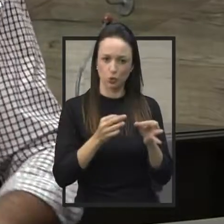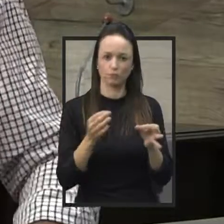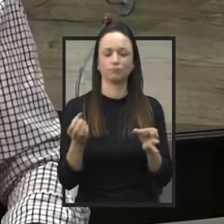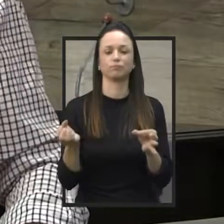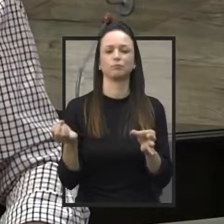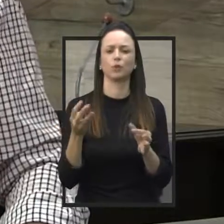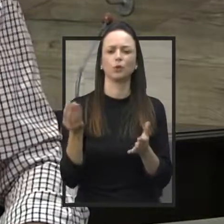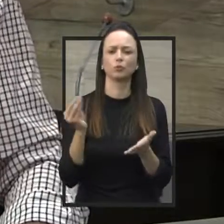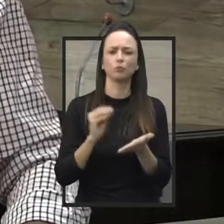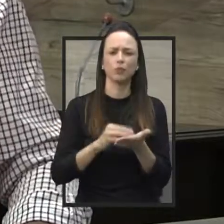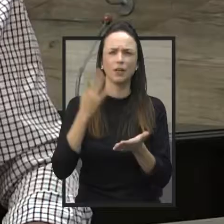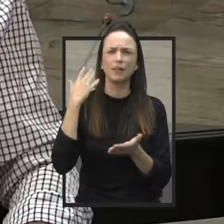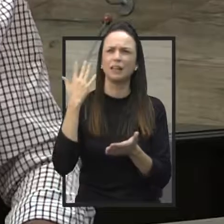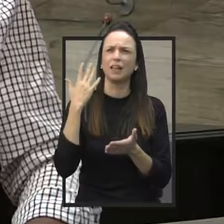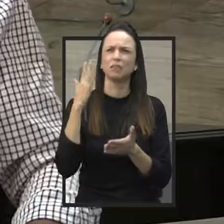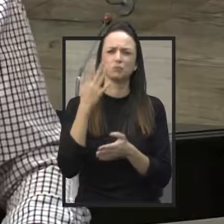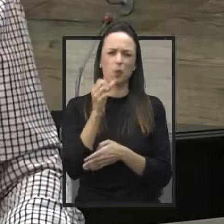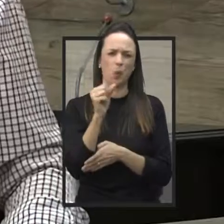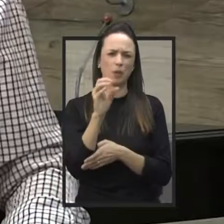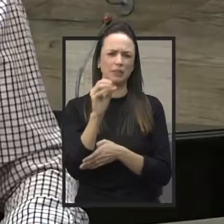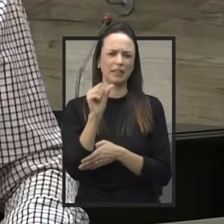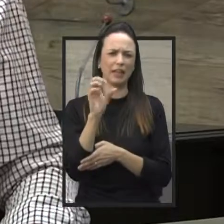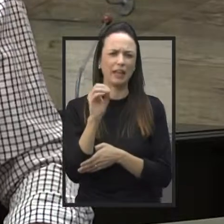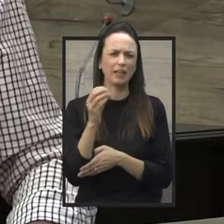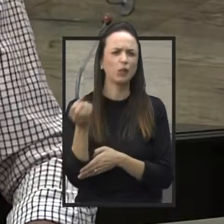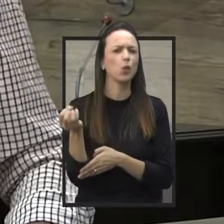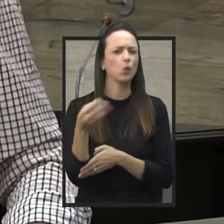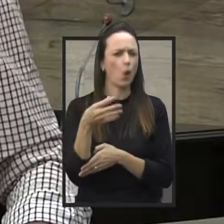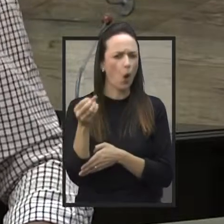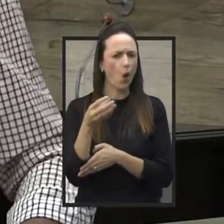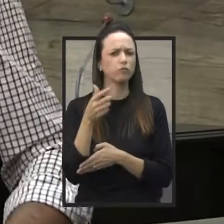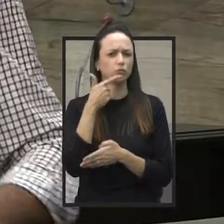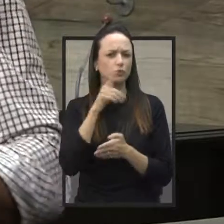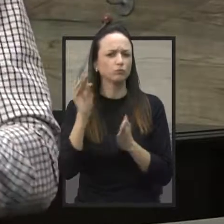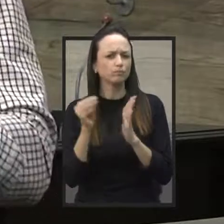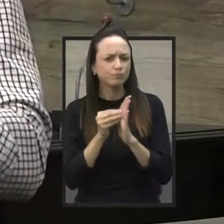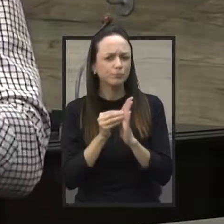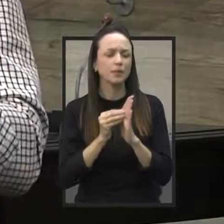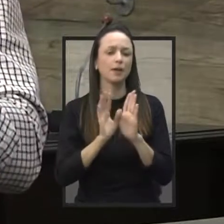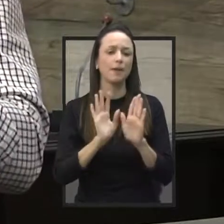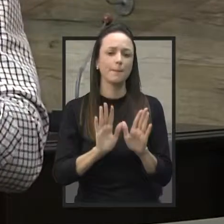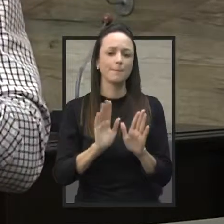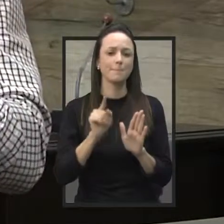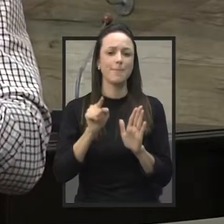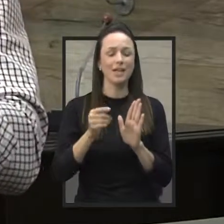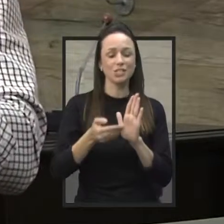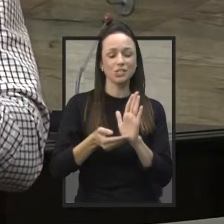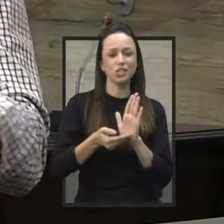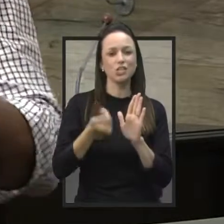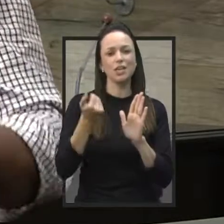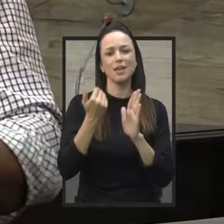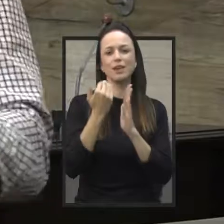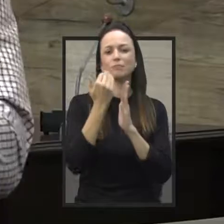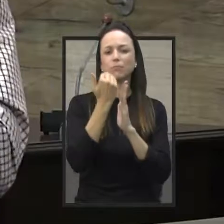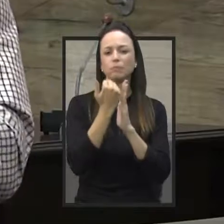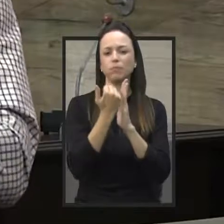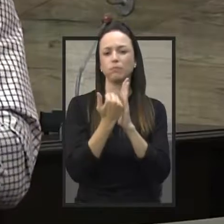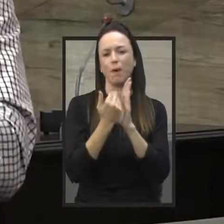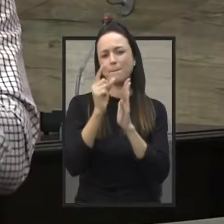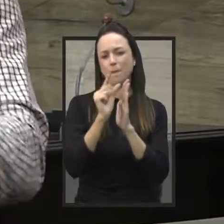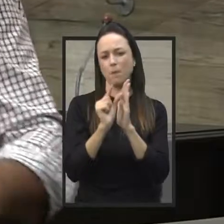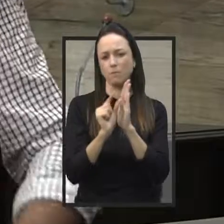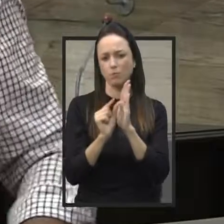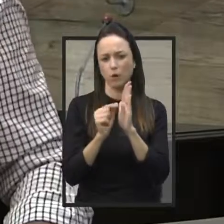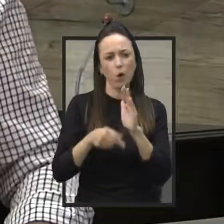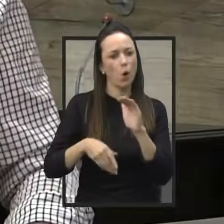na década de 80, novos acabaram entrando. Mas o que acontece? Essa extinção gradativa, ela vem ocorrendo. Se não entra